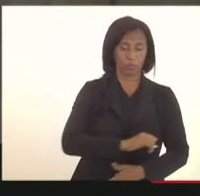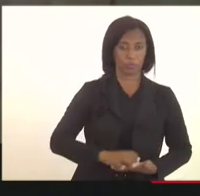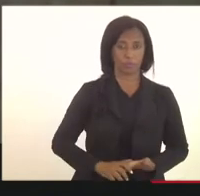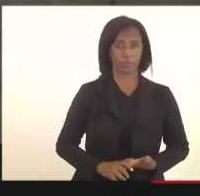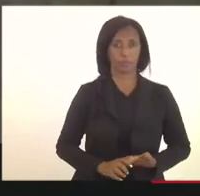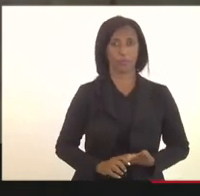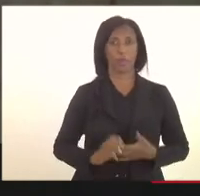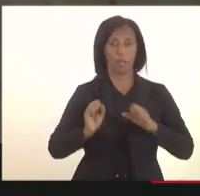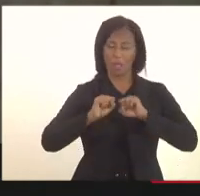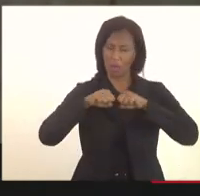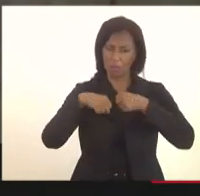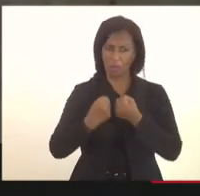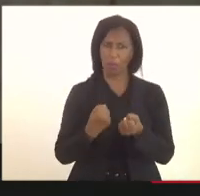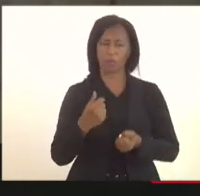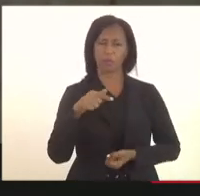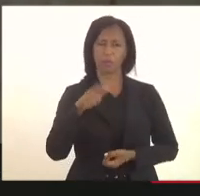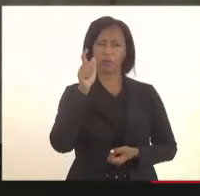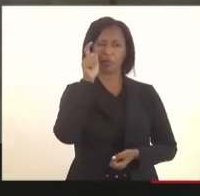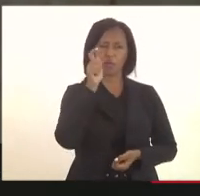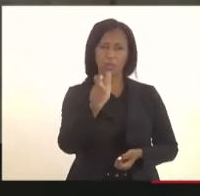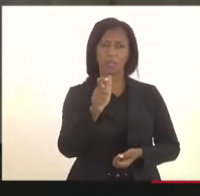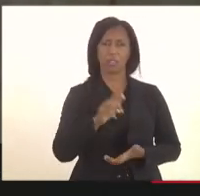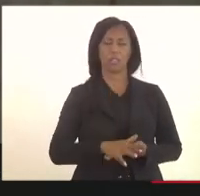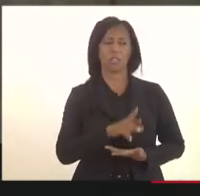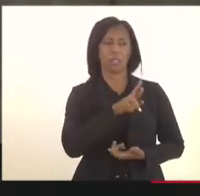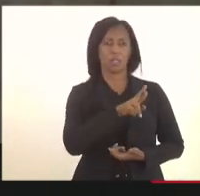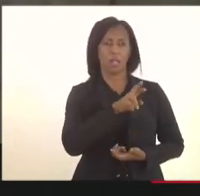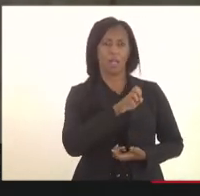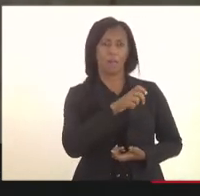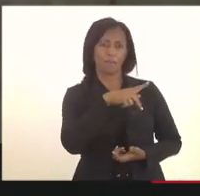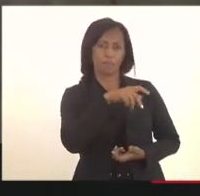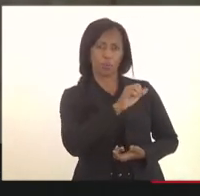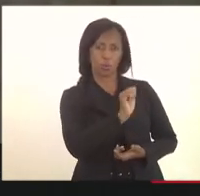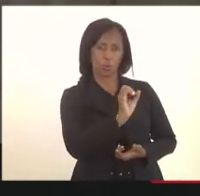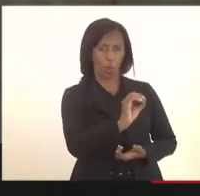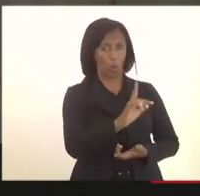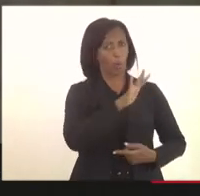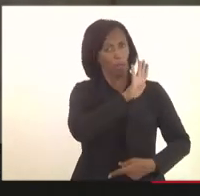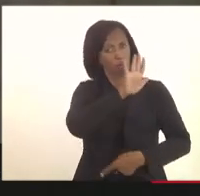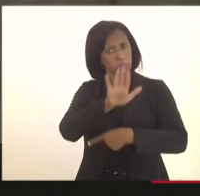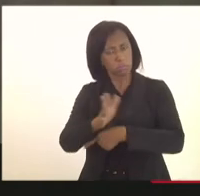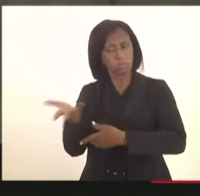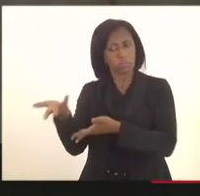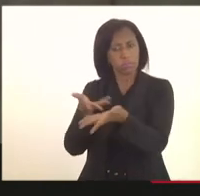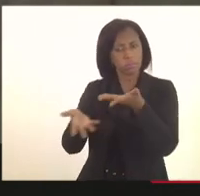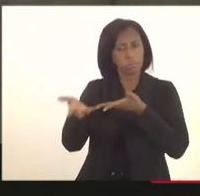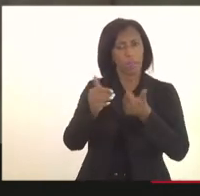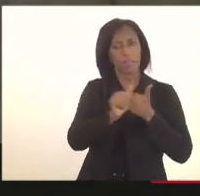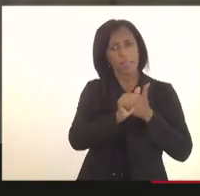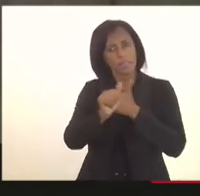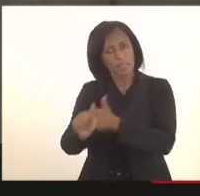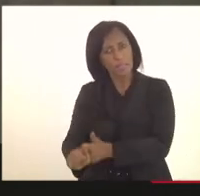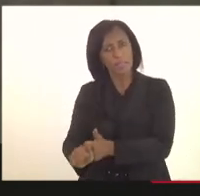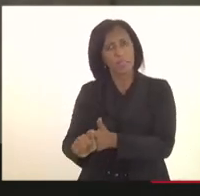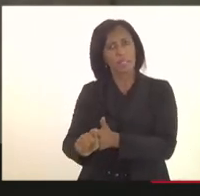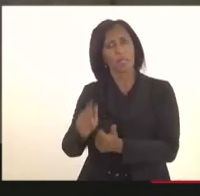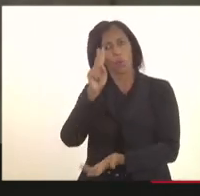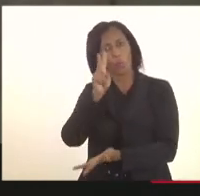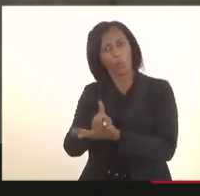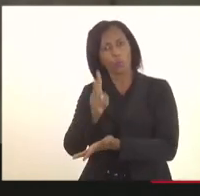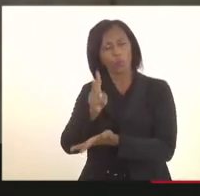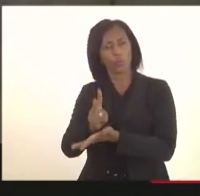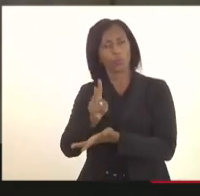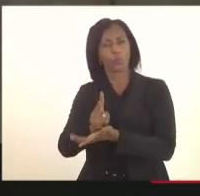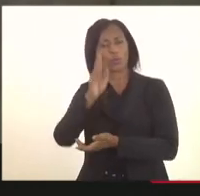Mas reforço aqui que o interesse total da Repsol é colaborar e seguir fazendo o que já vem fazendo nos últimos anos aqui